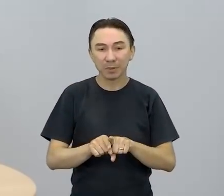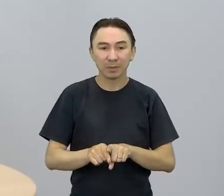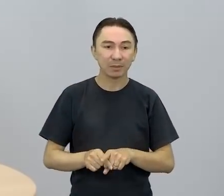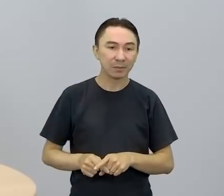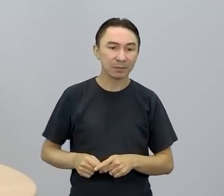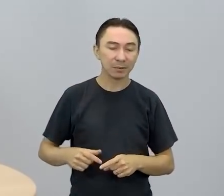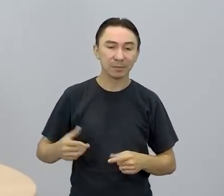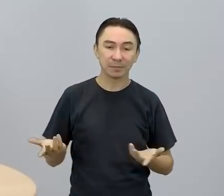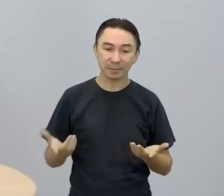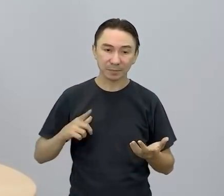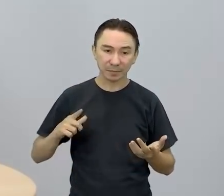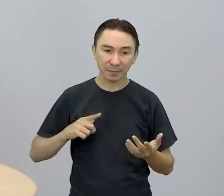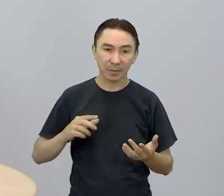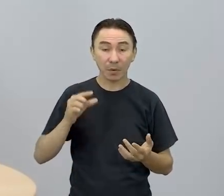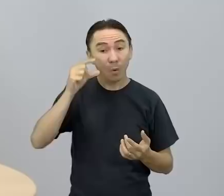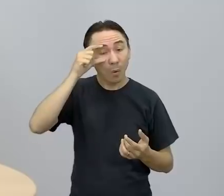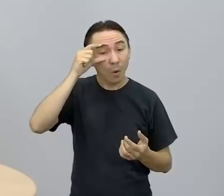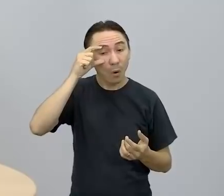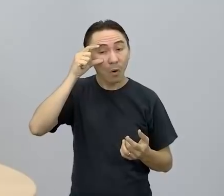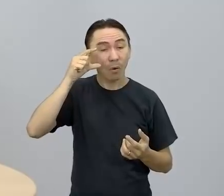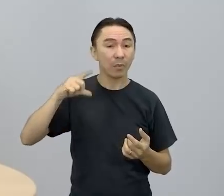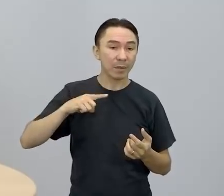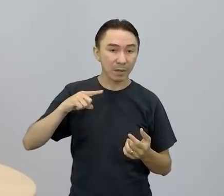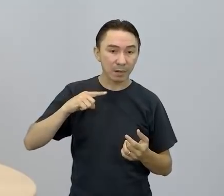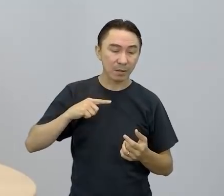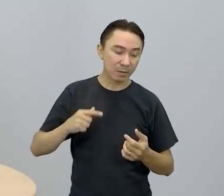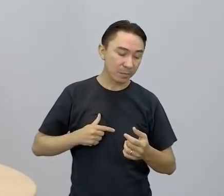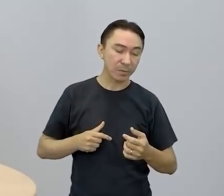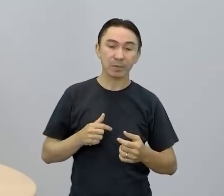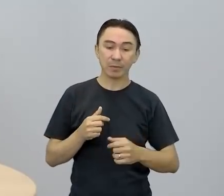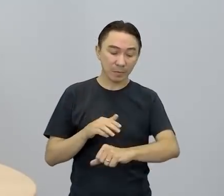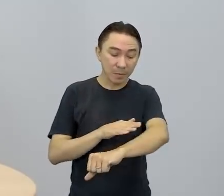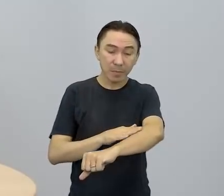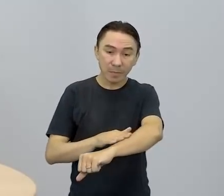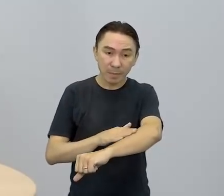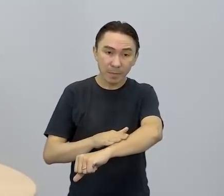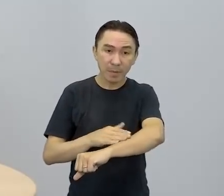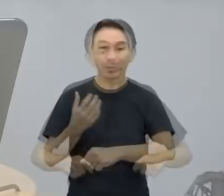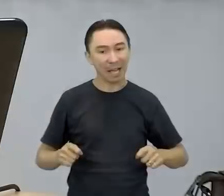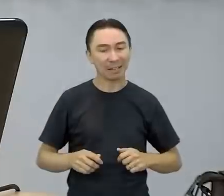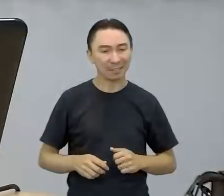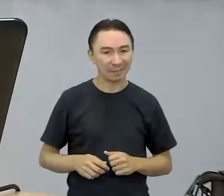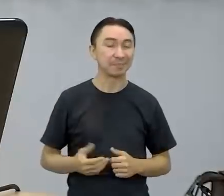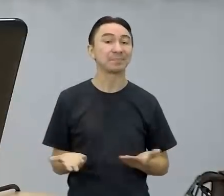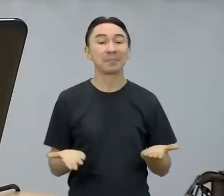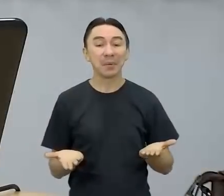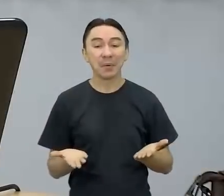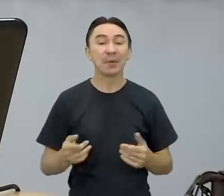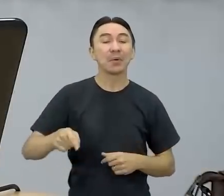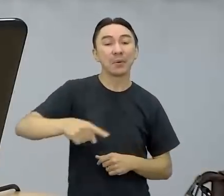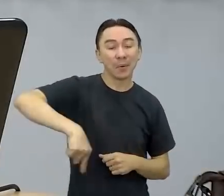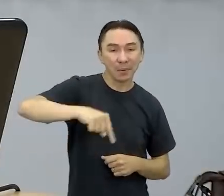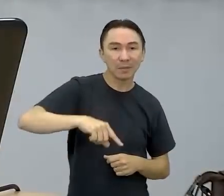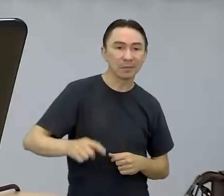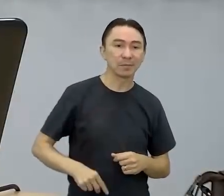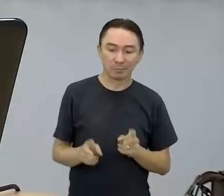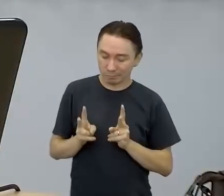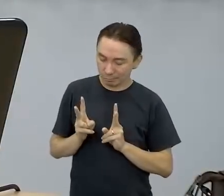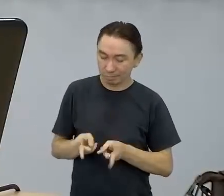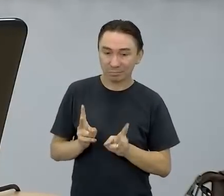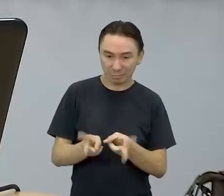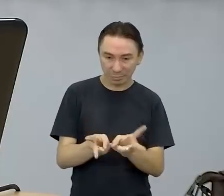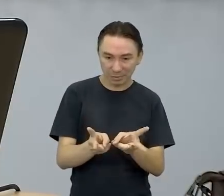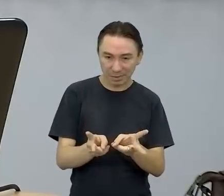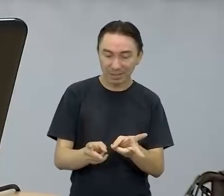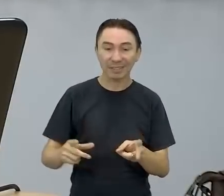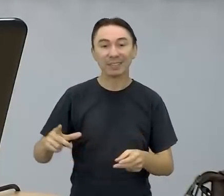e tênis branco. Estou usando óculos, pele clara e cabelos vermelhos. Para continuar então, dando